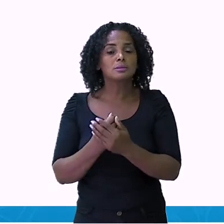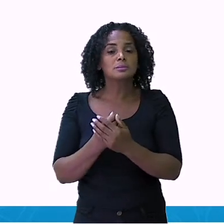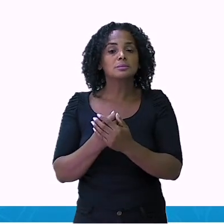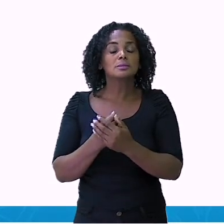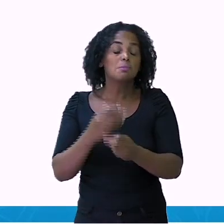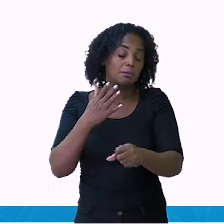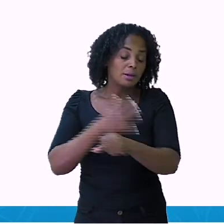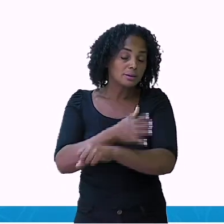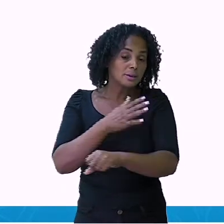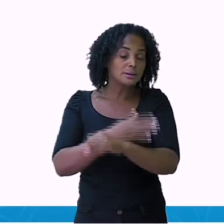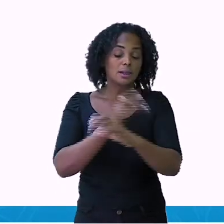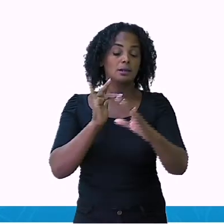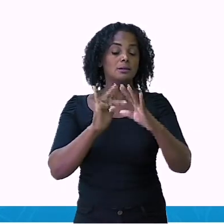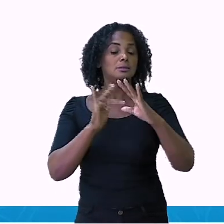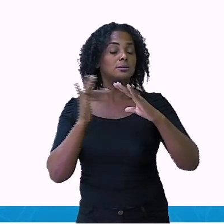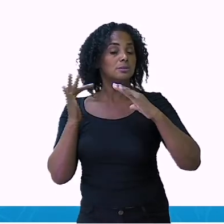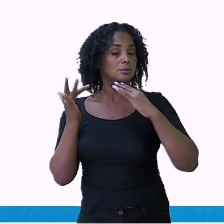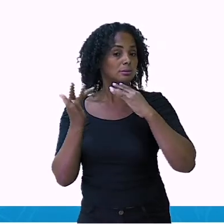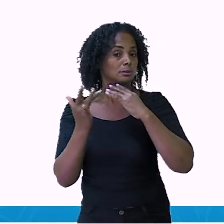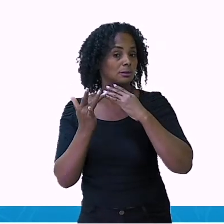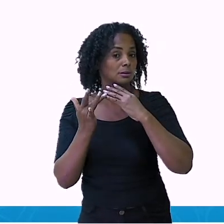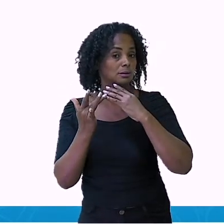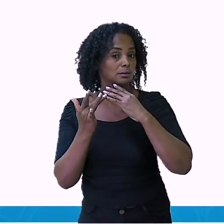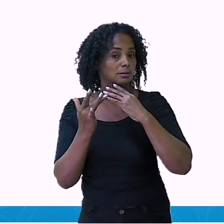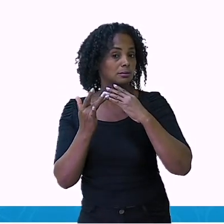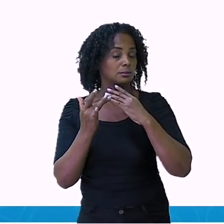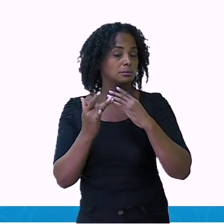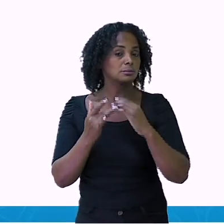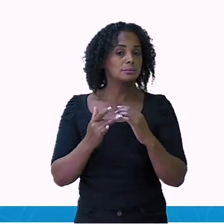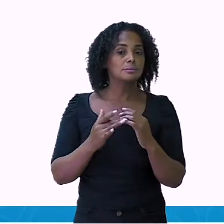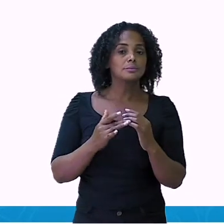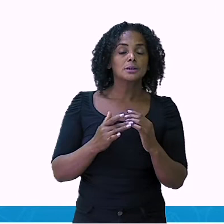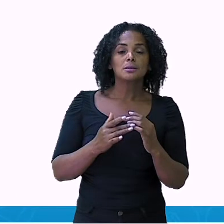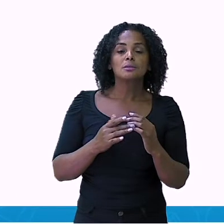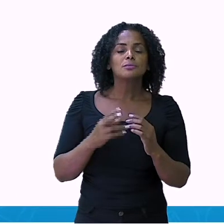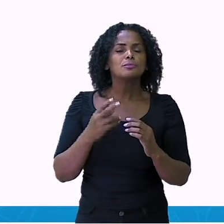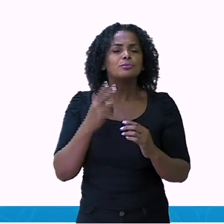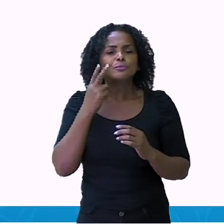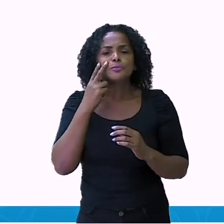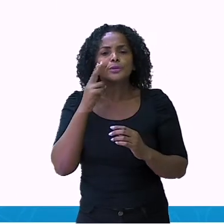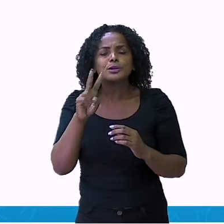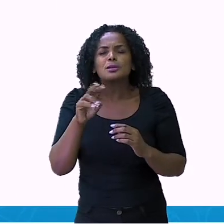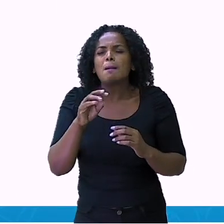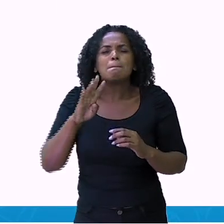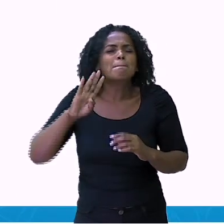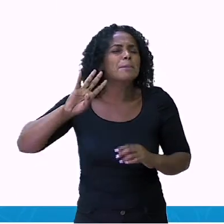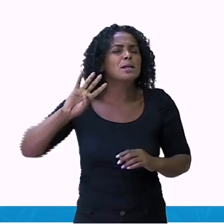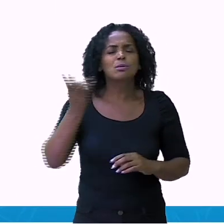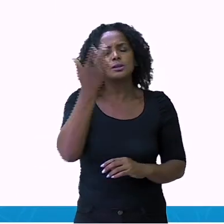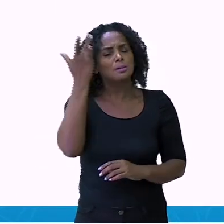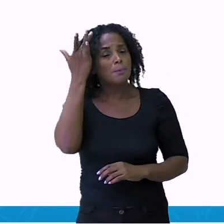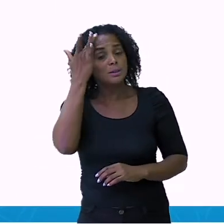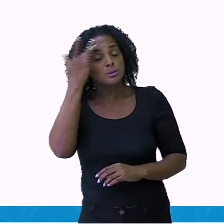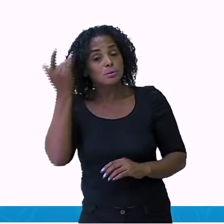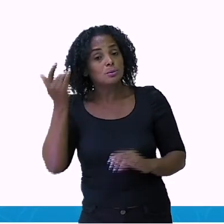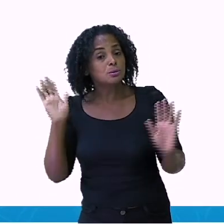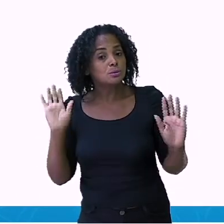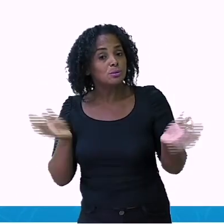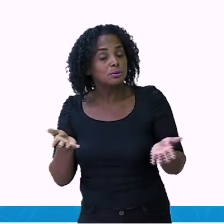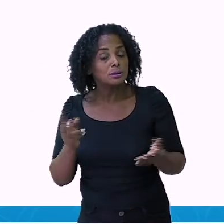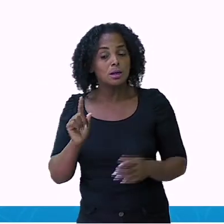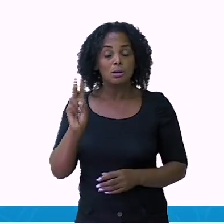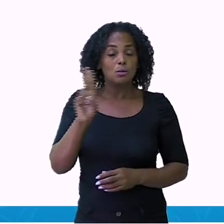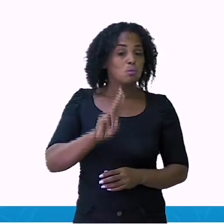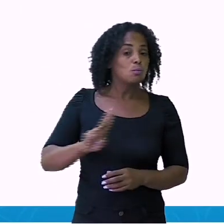redes sociais. Em se tratando aqui do comércio digital em compras, veja bem, bilhões de pessoas hoje utilizam